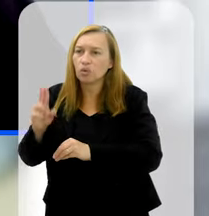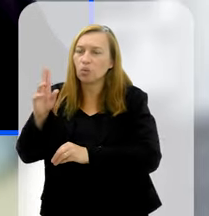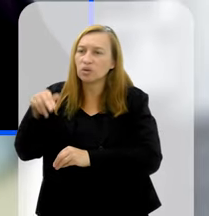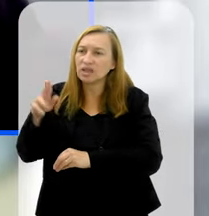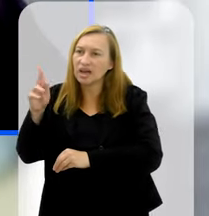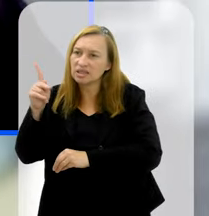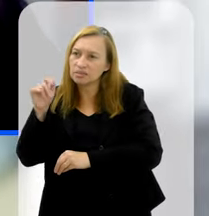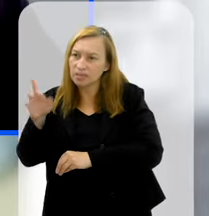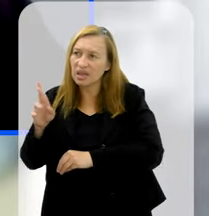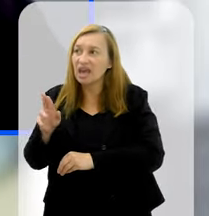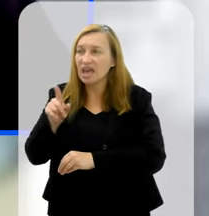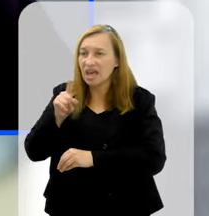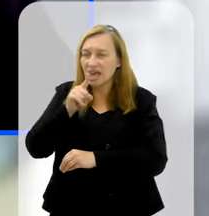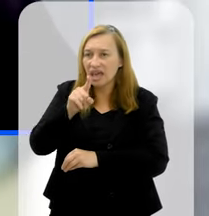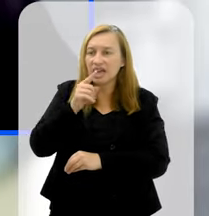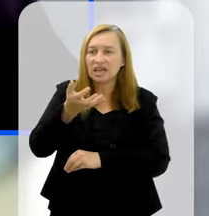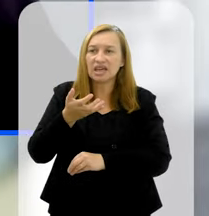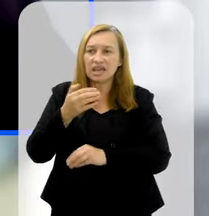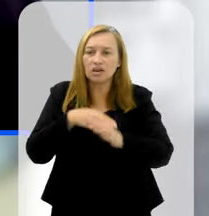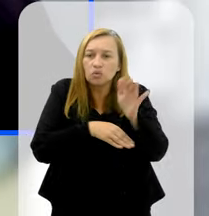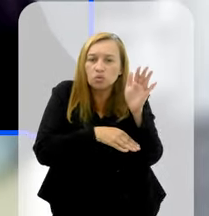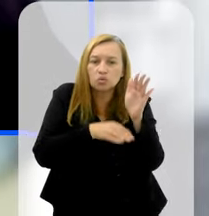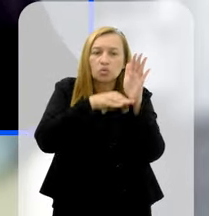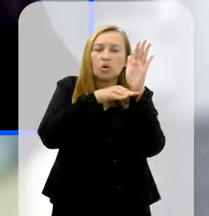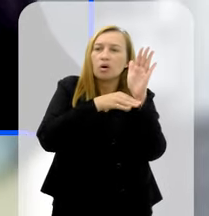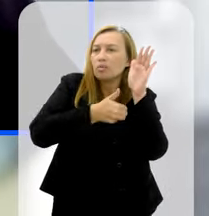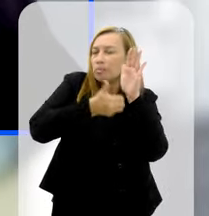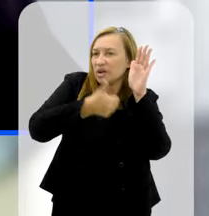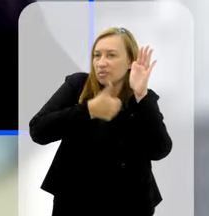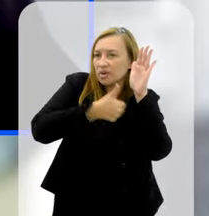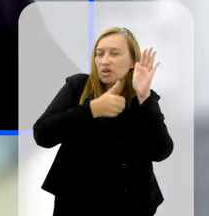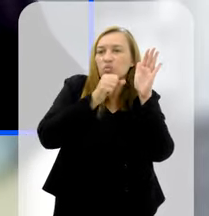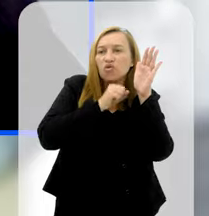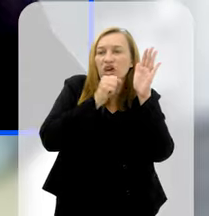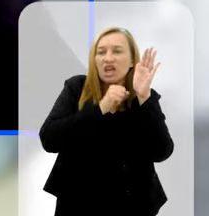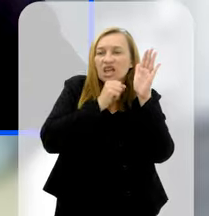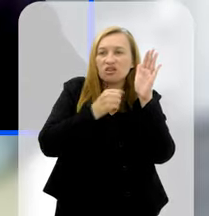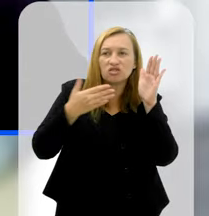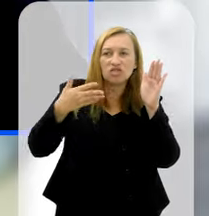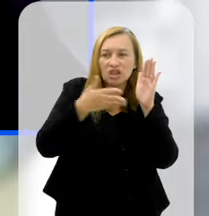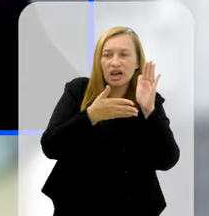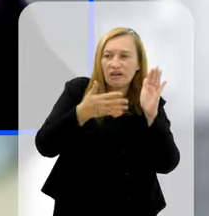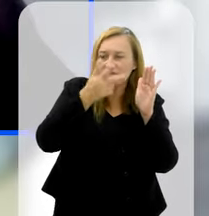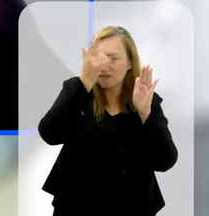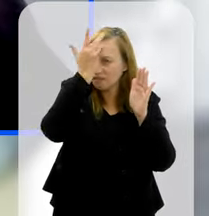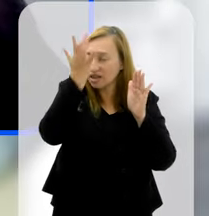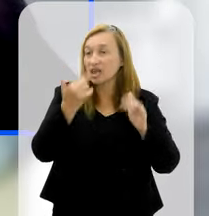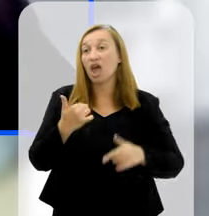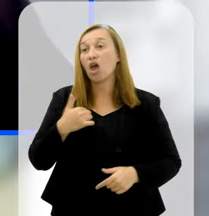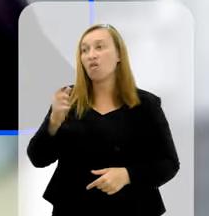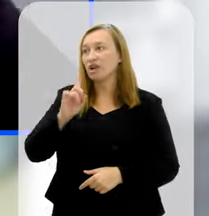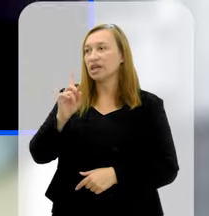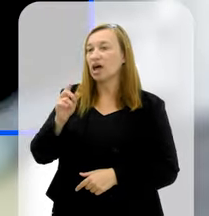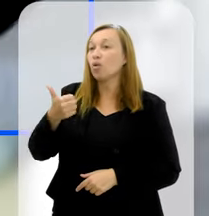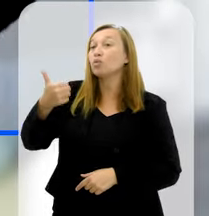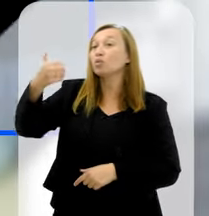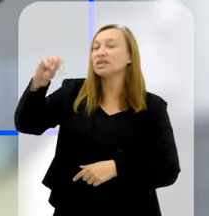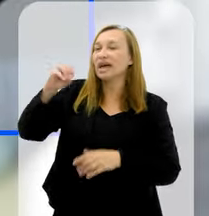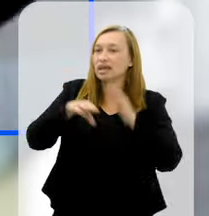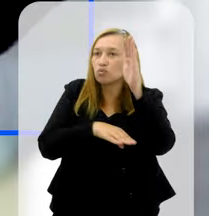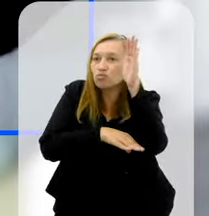a UNASP? Para ele estava certo que seria no primeiro andar e tal, para o velhinho chegar fácil. Eu falei, não, Ed, vamos botar